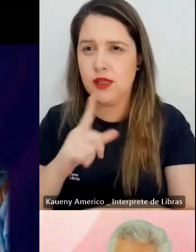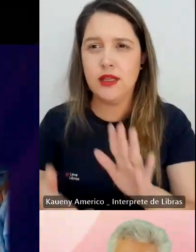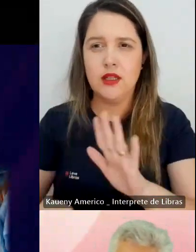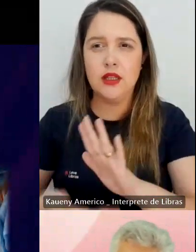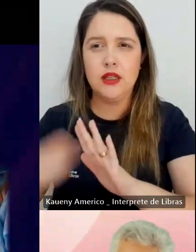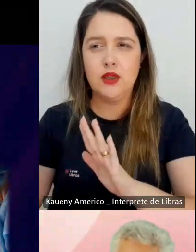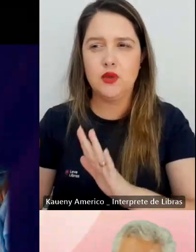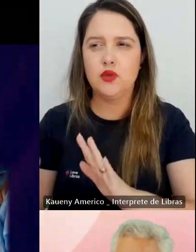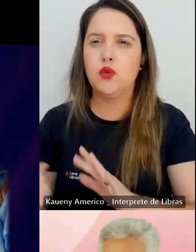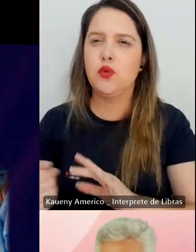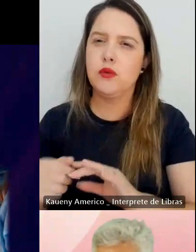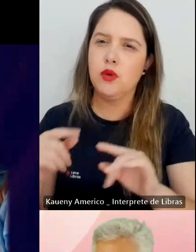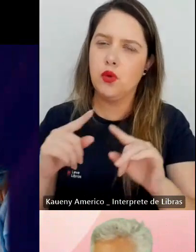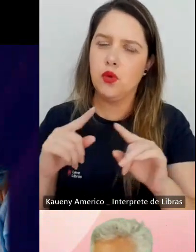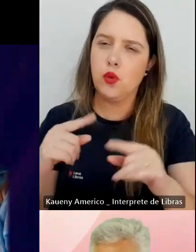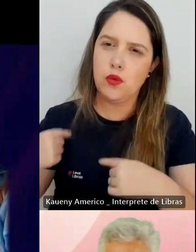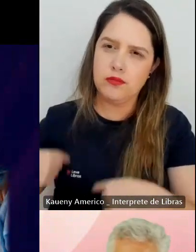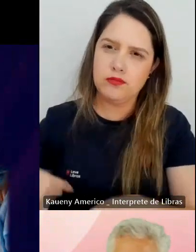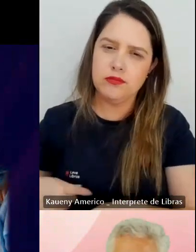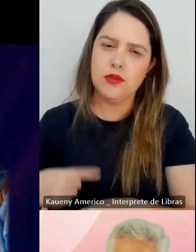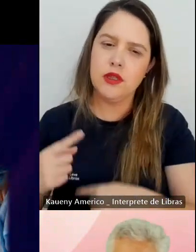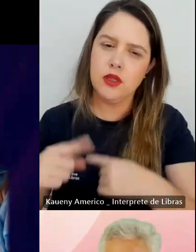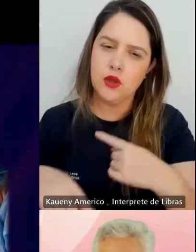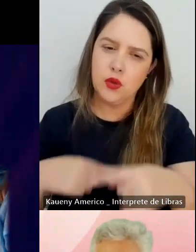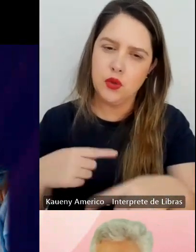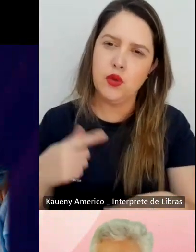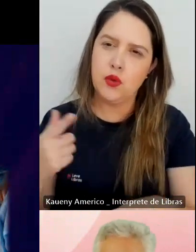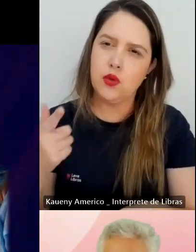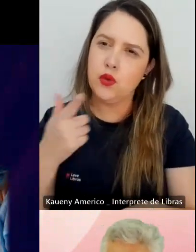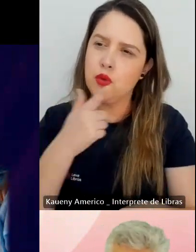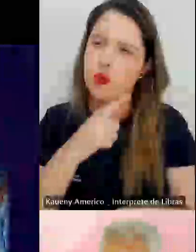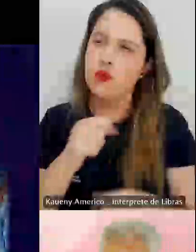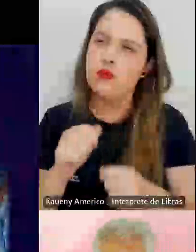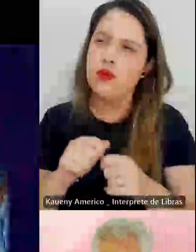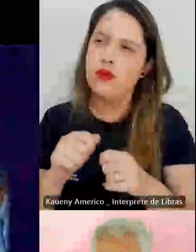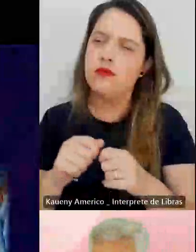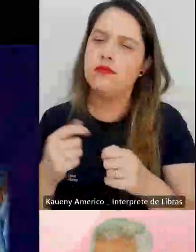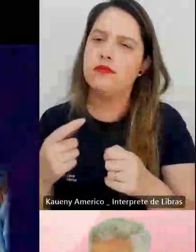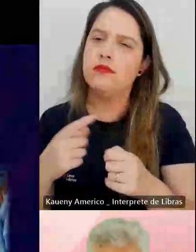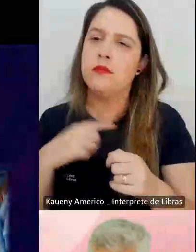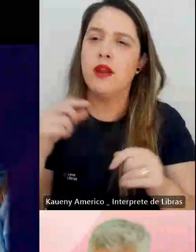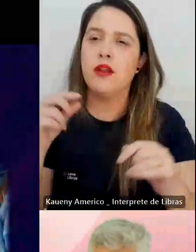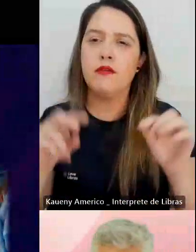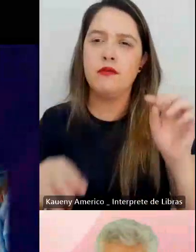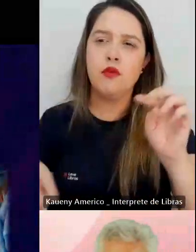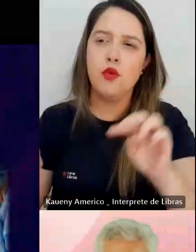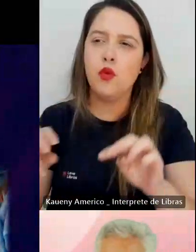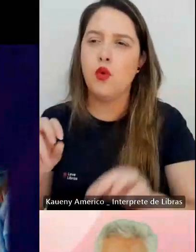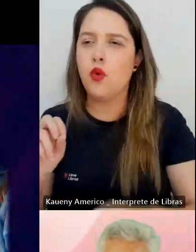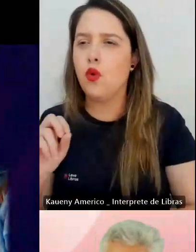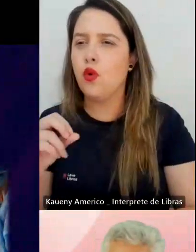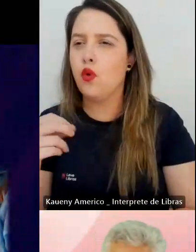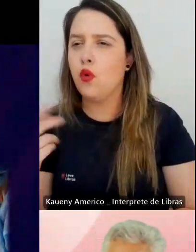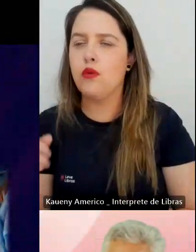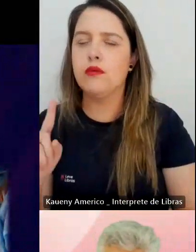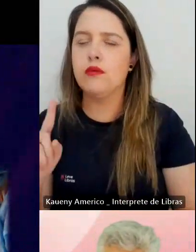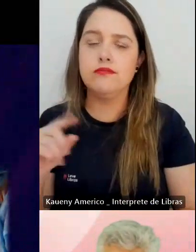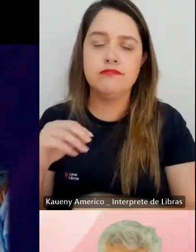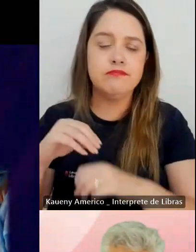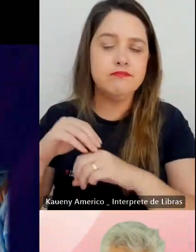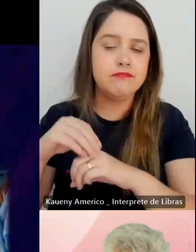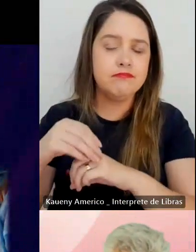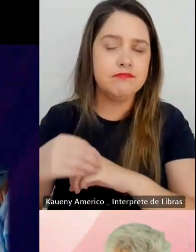da mama e depois você só faz o esvaziamento axilar para ver ou não se essas células tinham ou não tinham